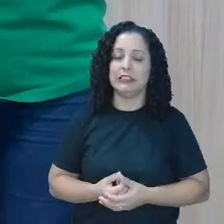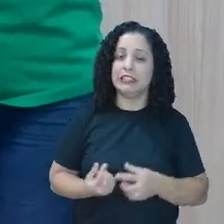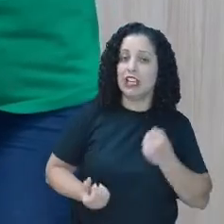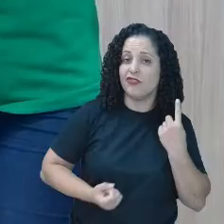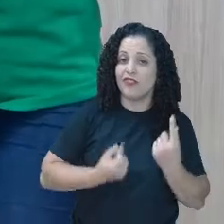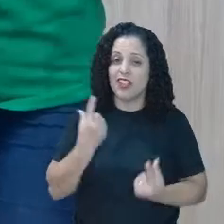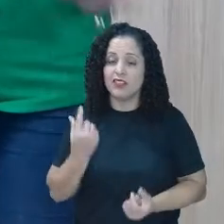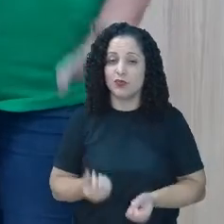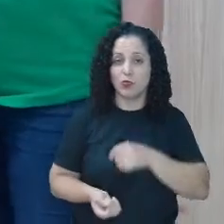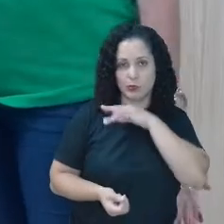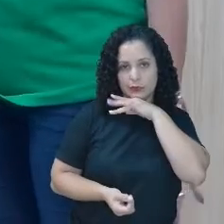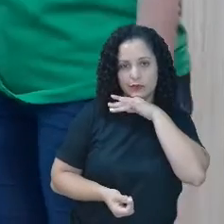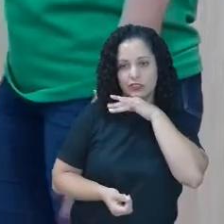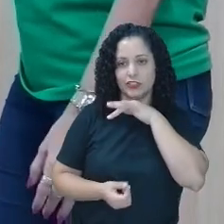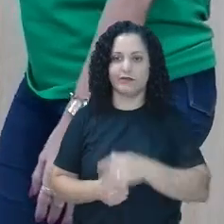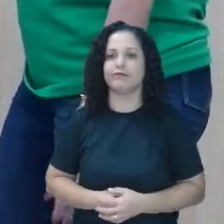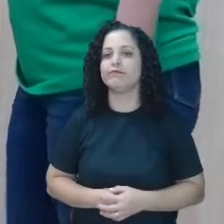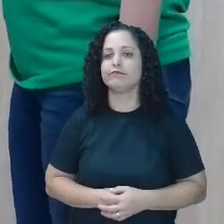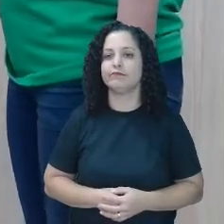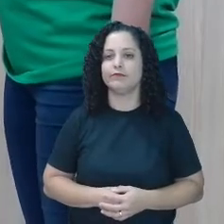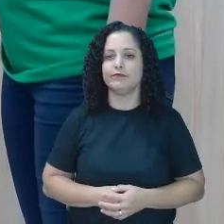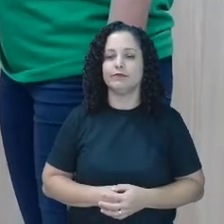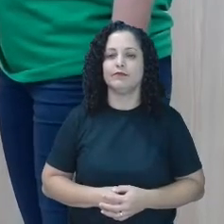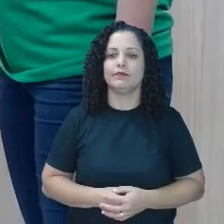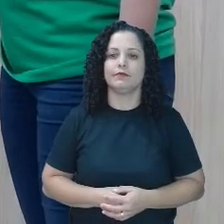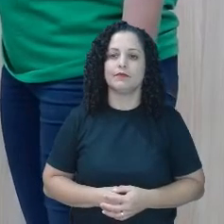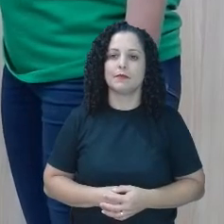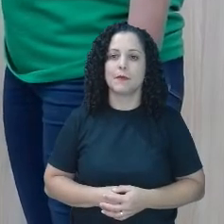não é isso? Vamos prosseguindo.